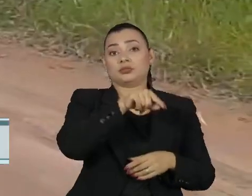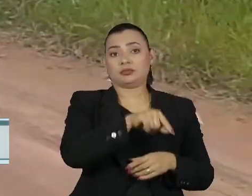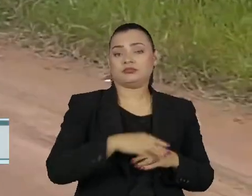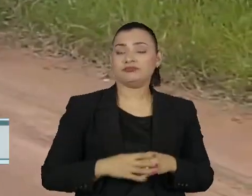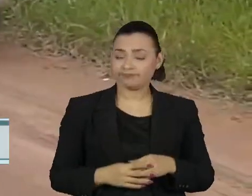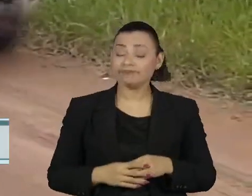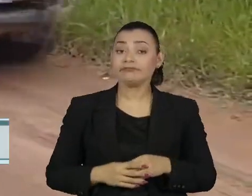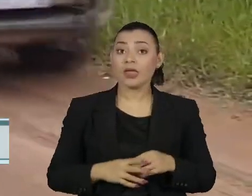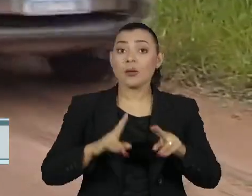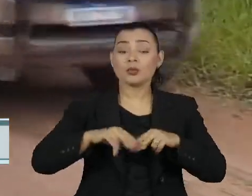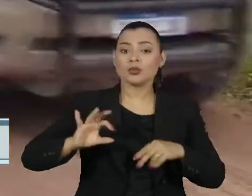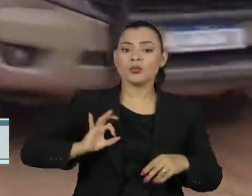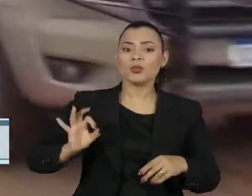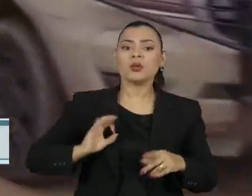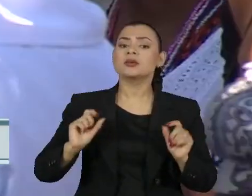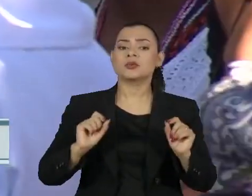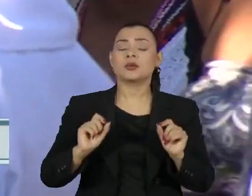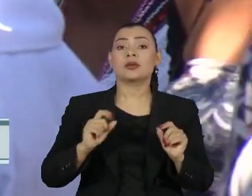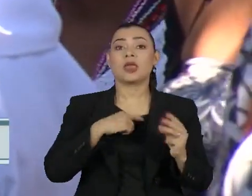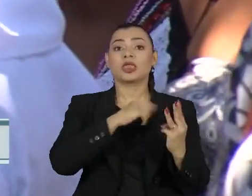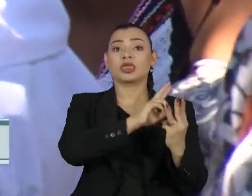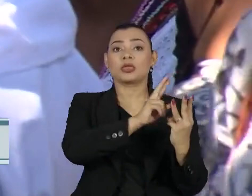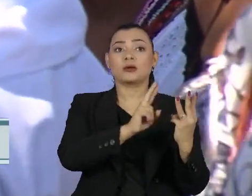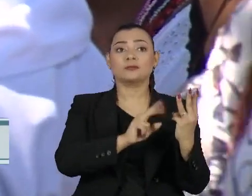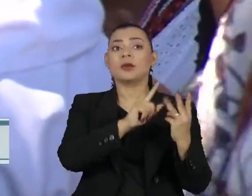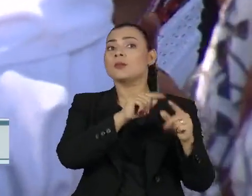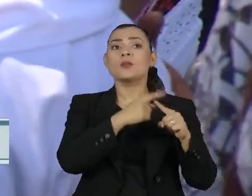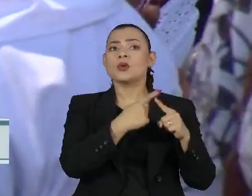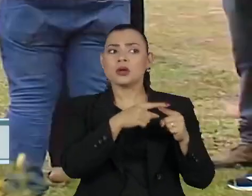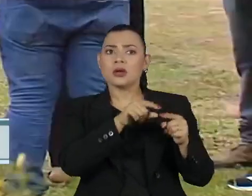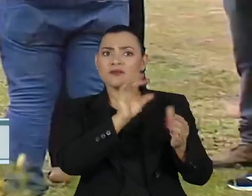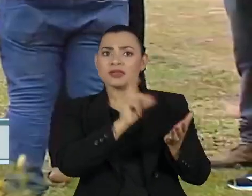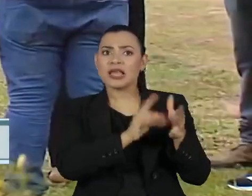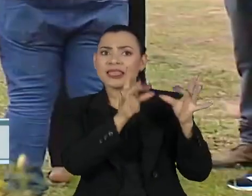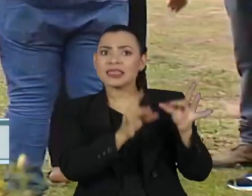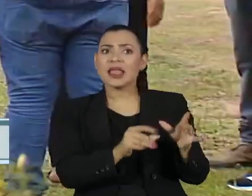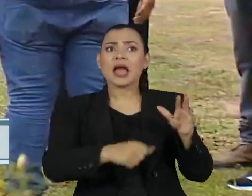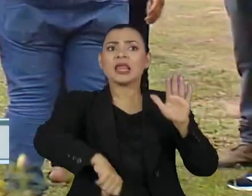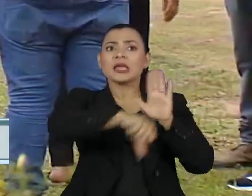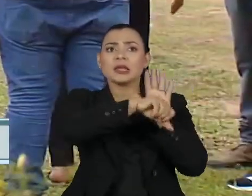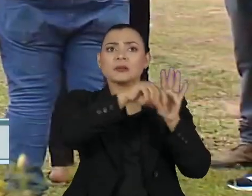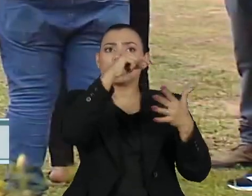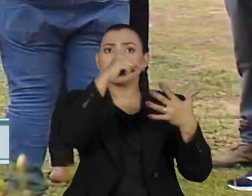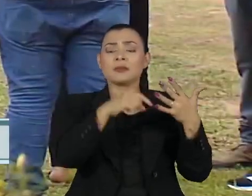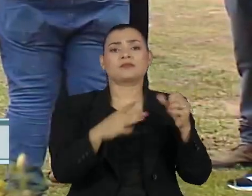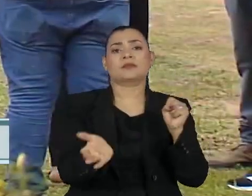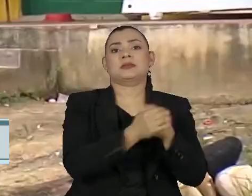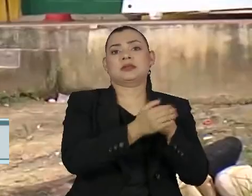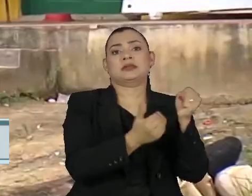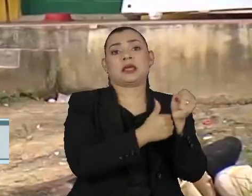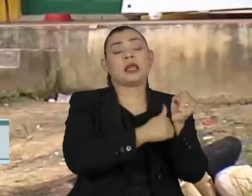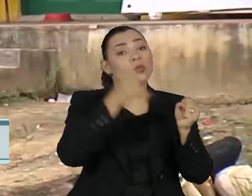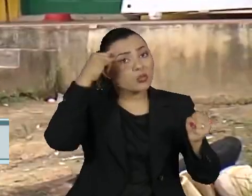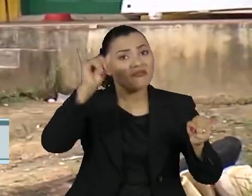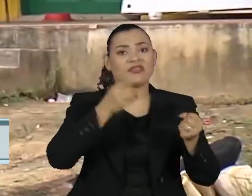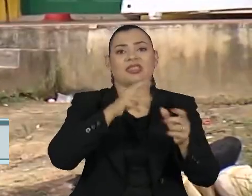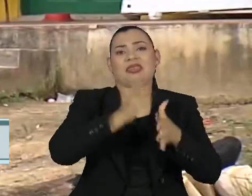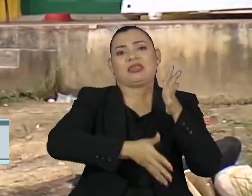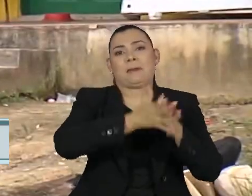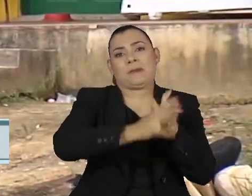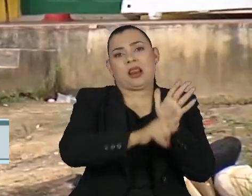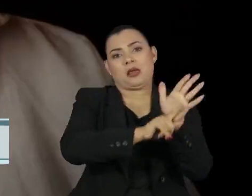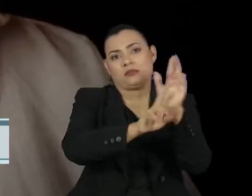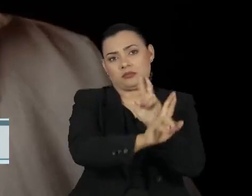Segundo a polícia a identidade deles a motivação e outros detalhes do crime São mantidos sobre sigilo para não prejudicar as